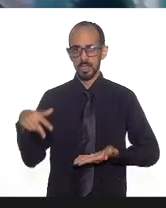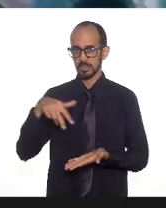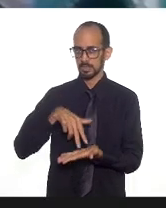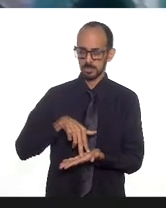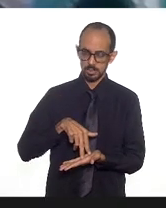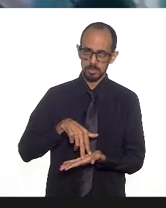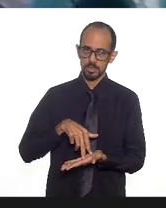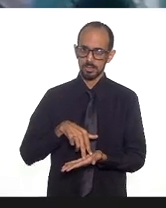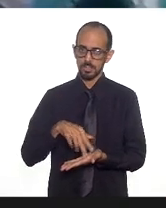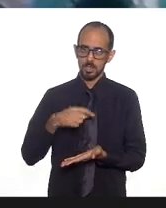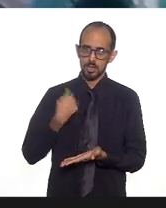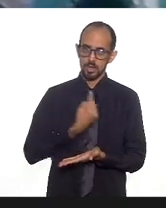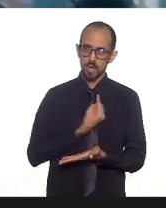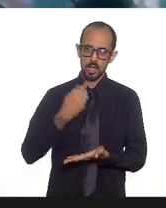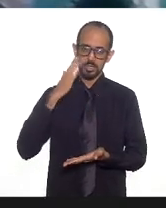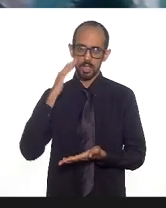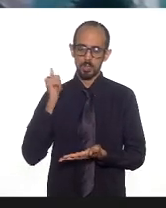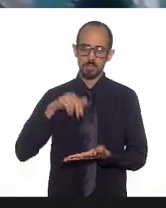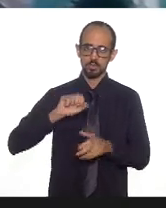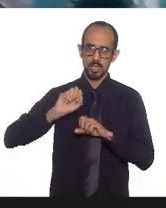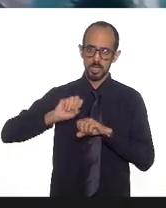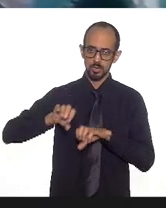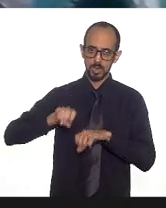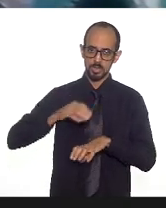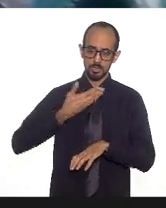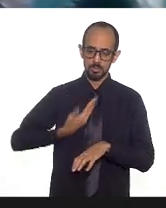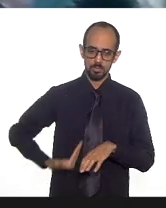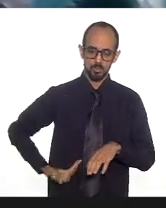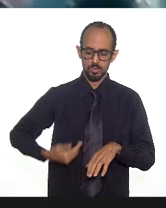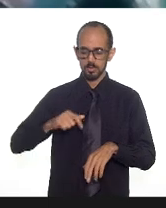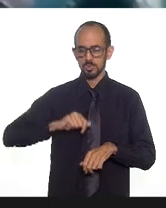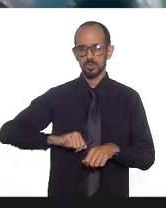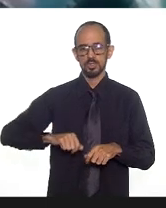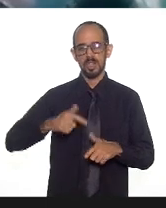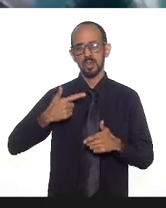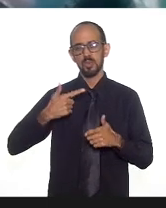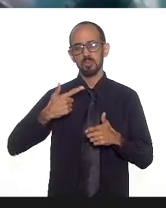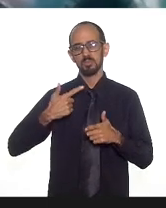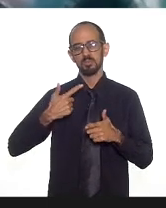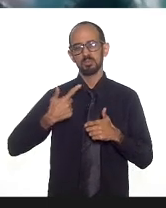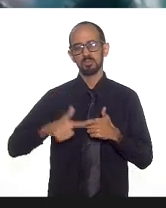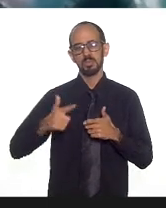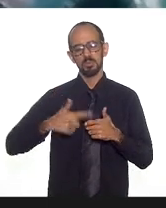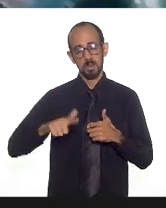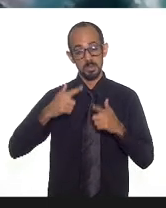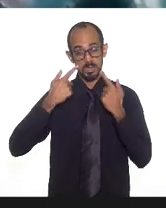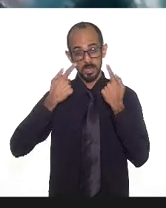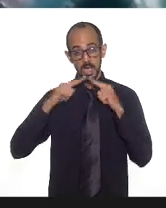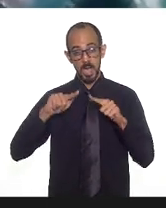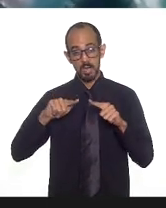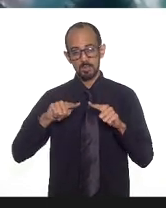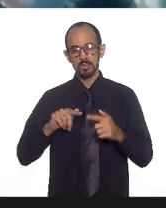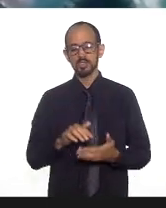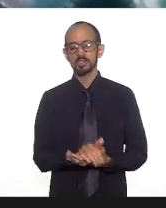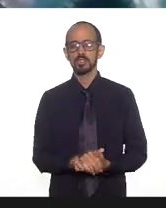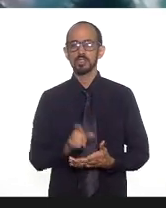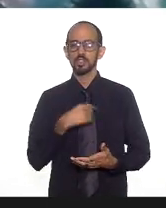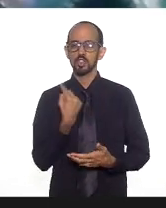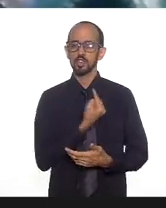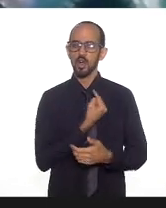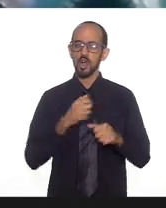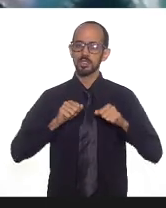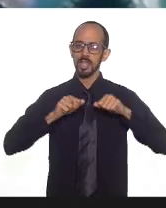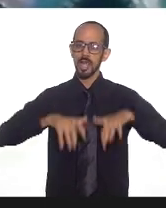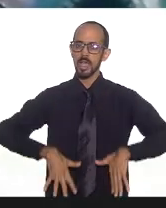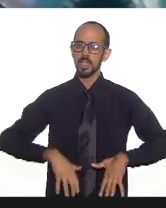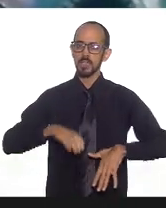sabe que a educação pública vem passando por graves ataques, né, e nós da Rede SEJA atuamos